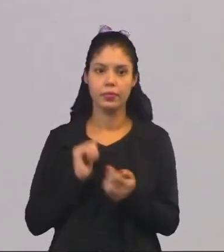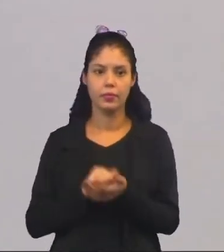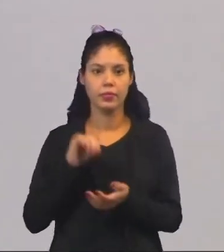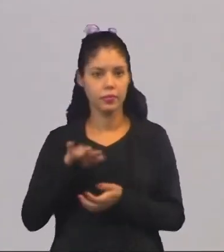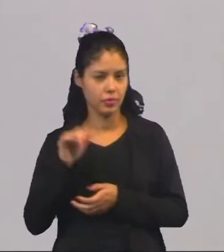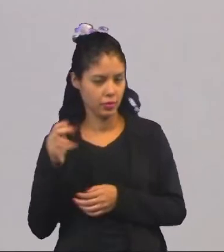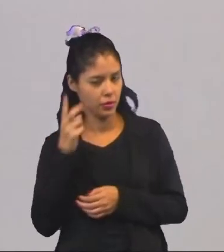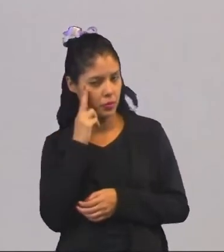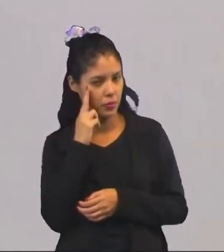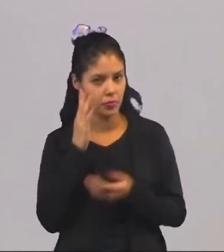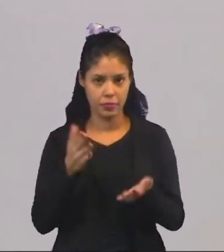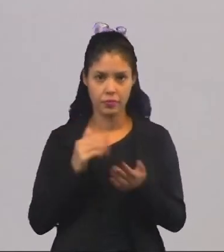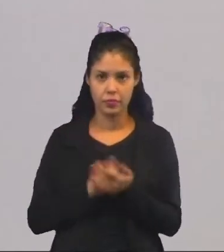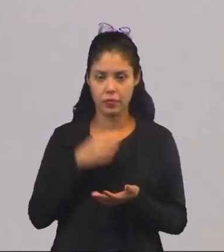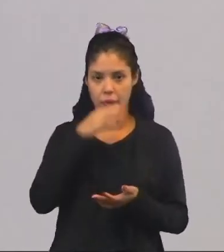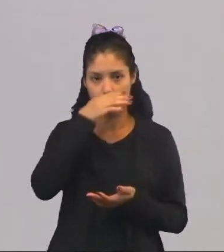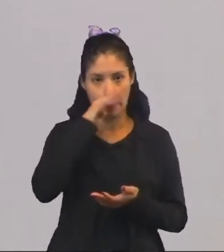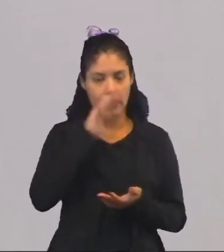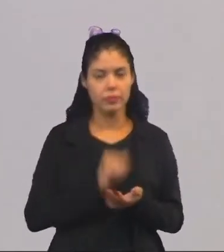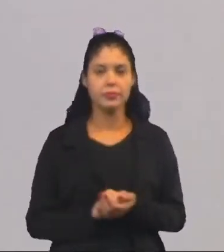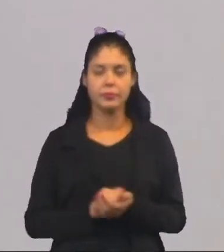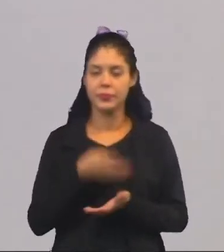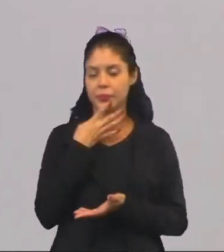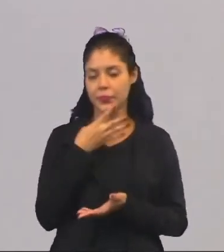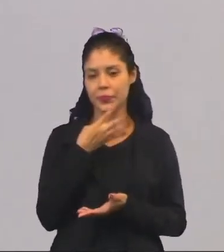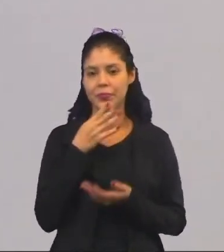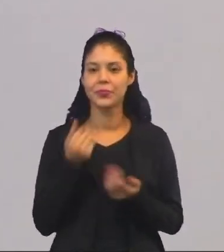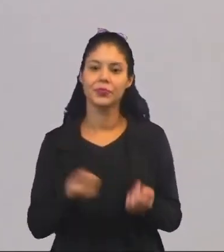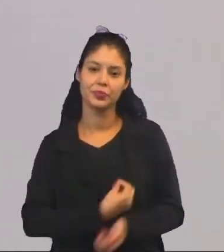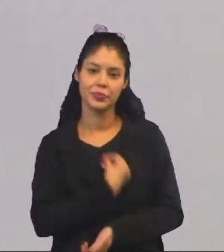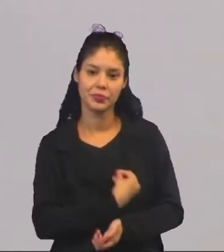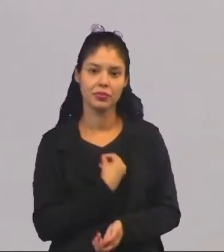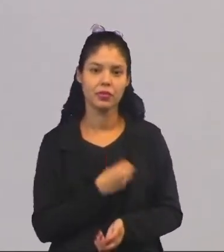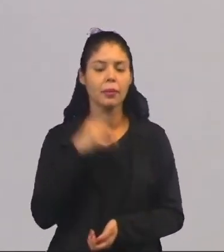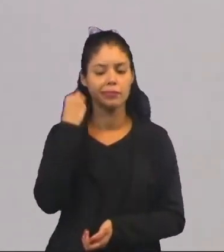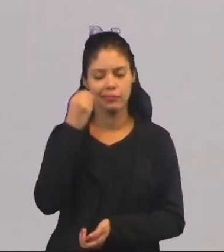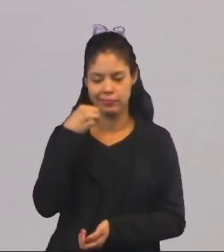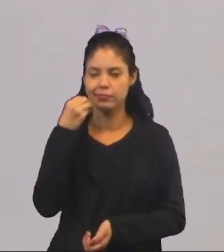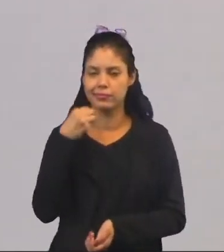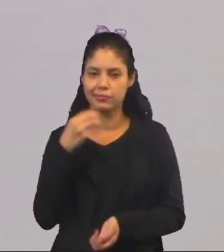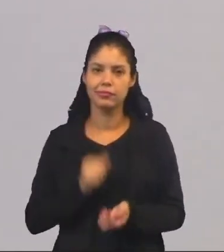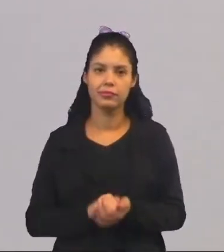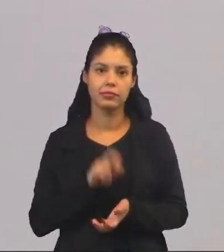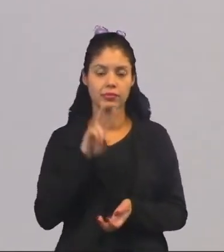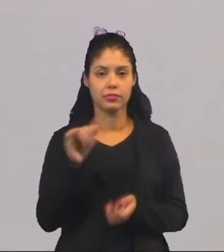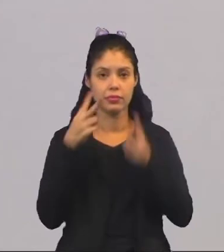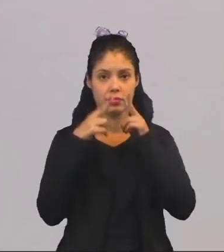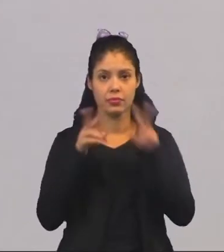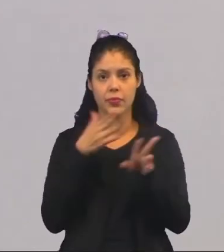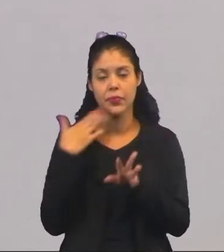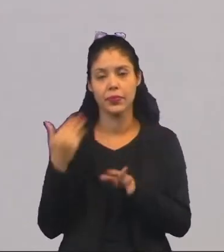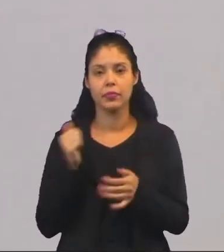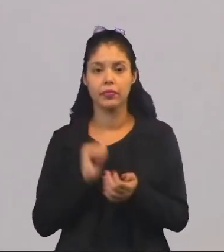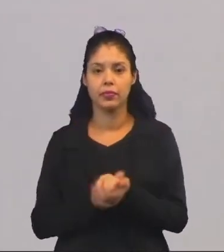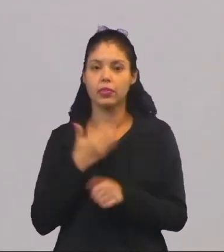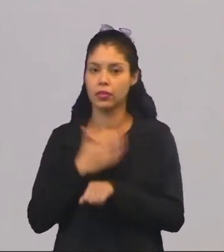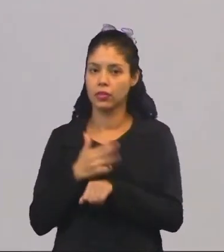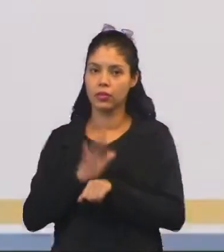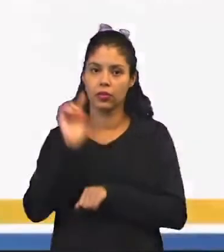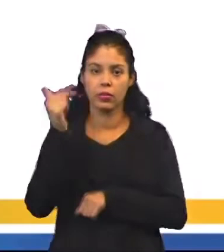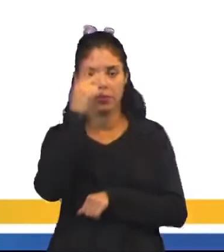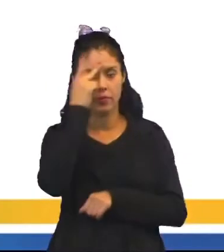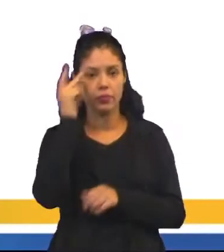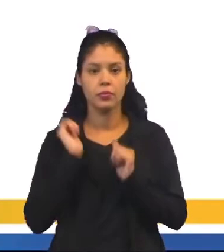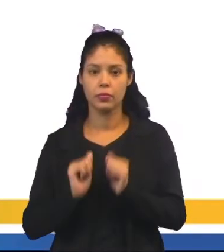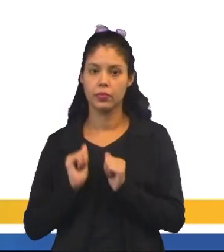muito comum que o pessoal ali praticando. Não, elas estão conhecendo, vivenciando, experienciando e isso vai dando vislumbre para a prática e para que outras